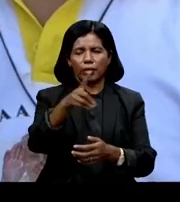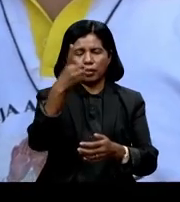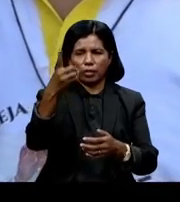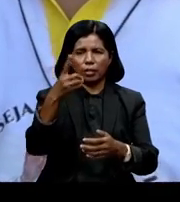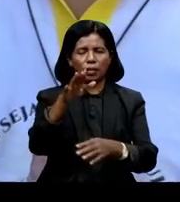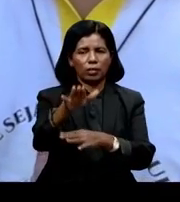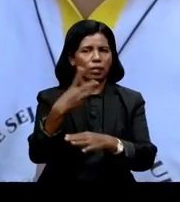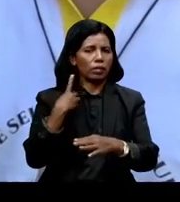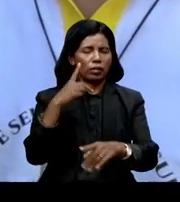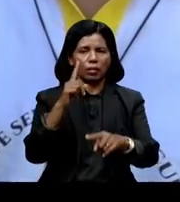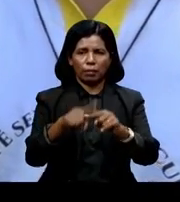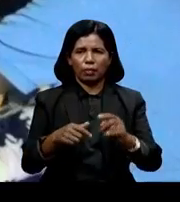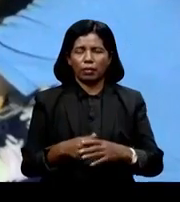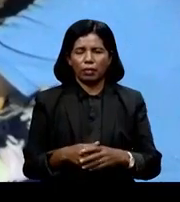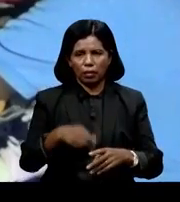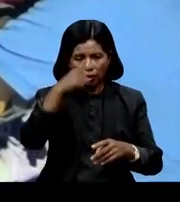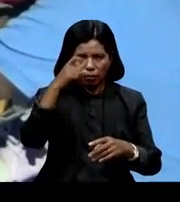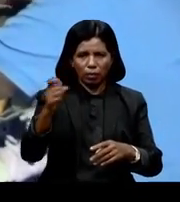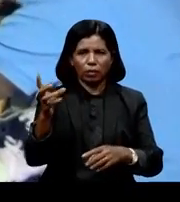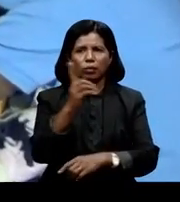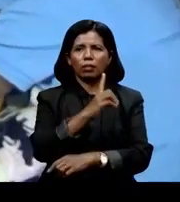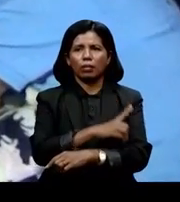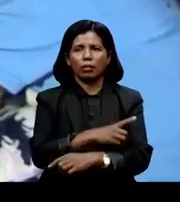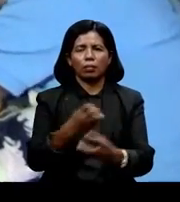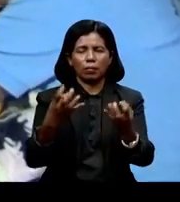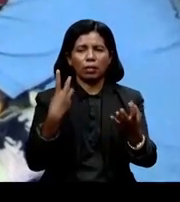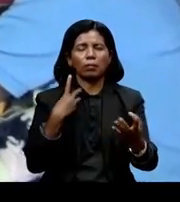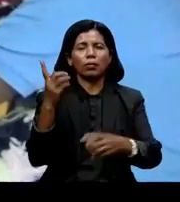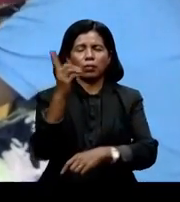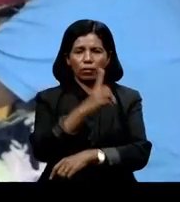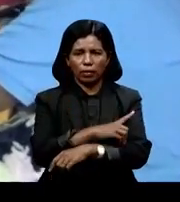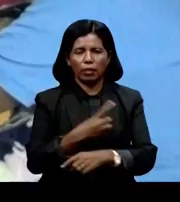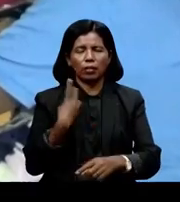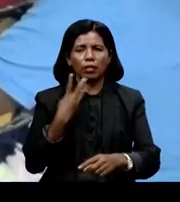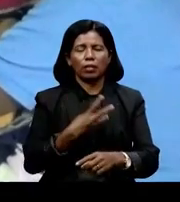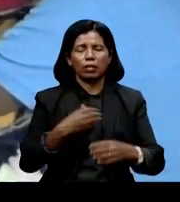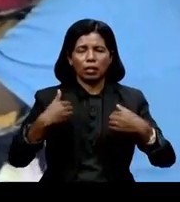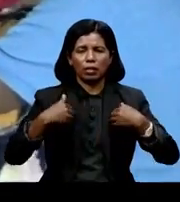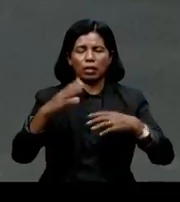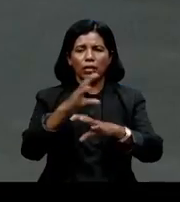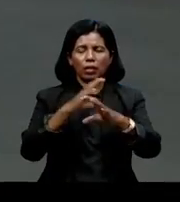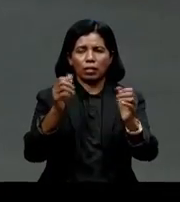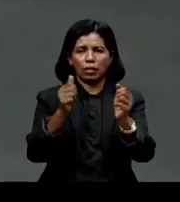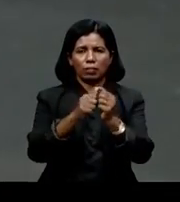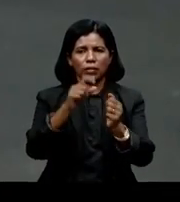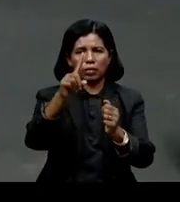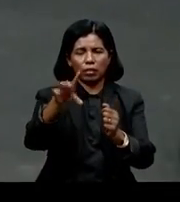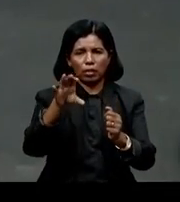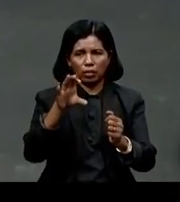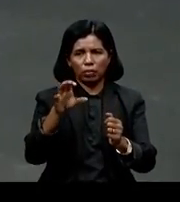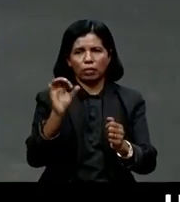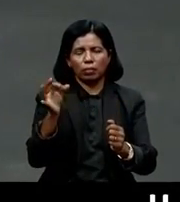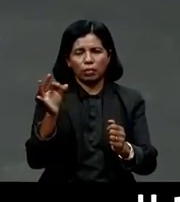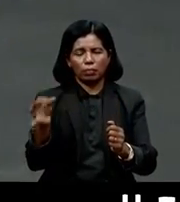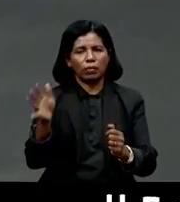lo kore kita labi bangona tamane ma coin baraklos ma coin ita ya careta 195 e